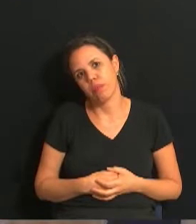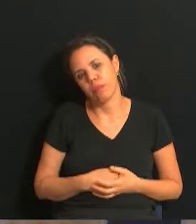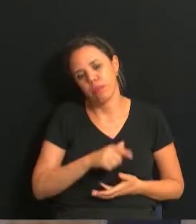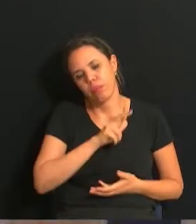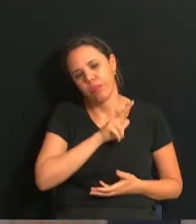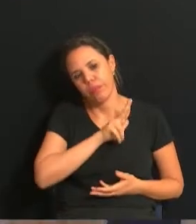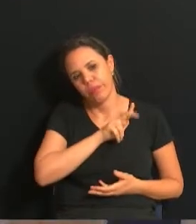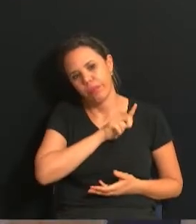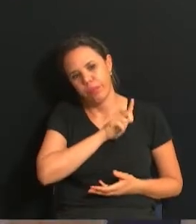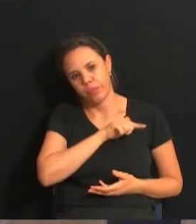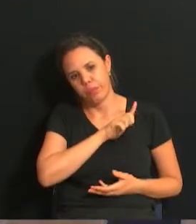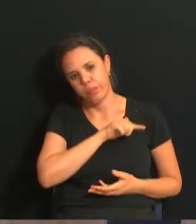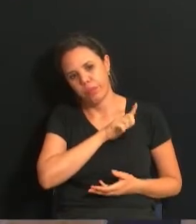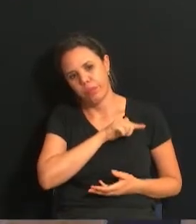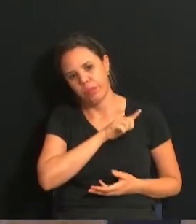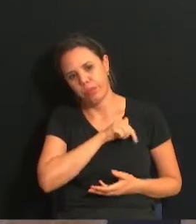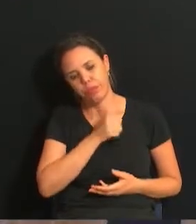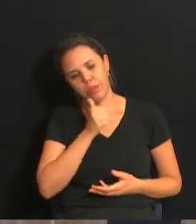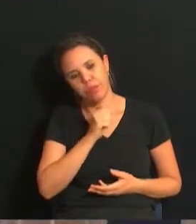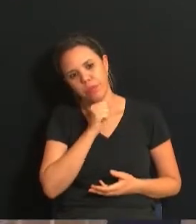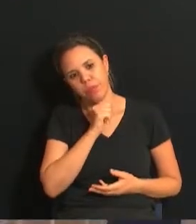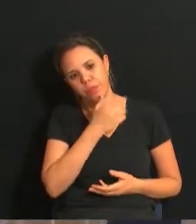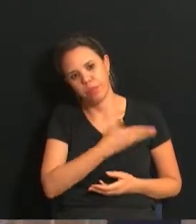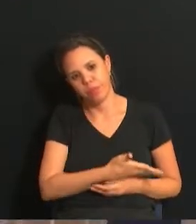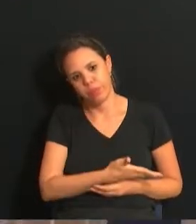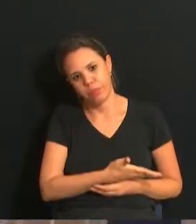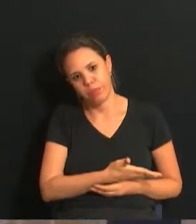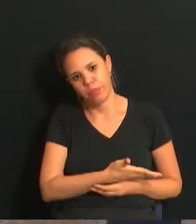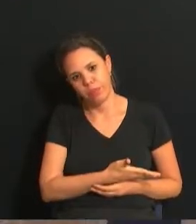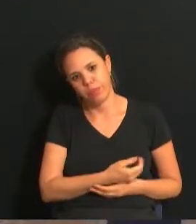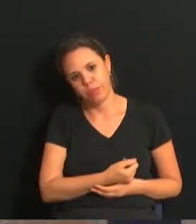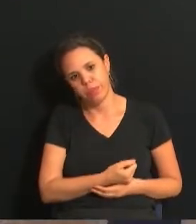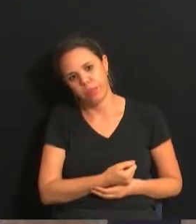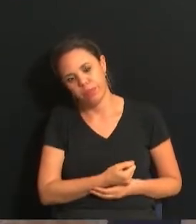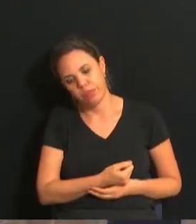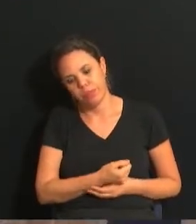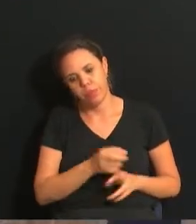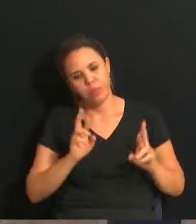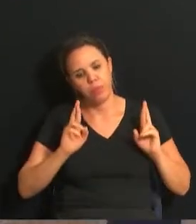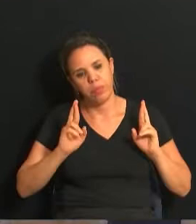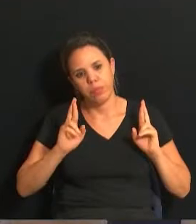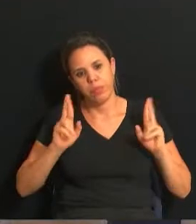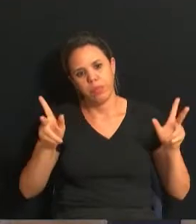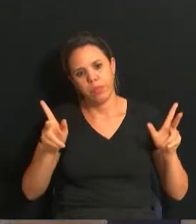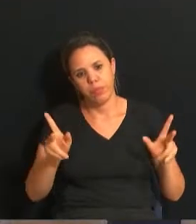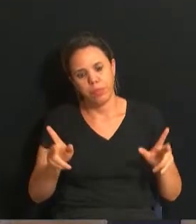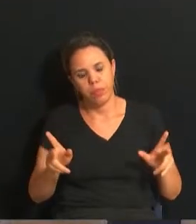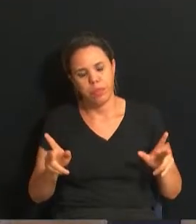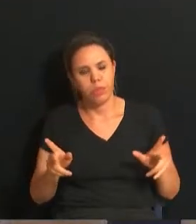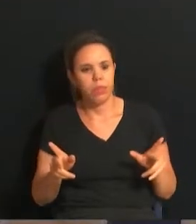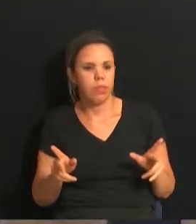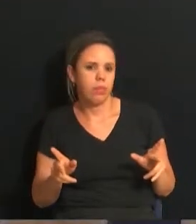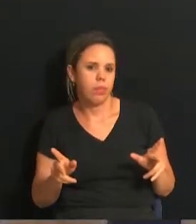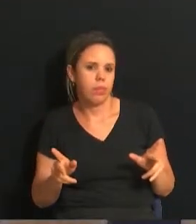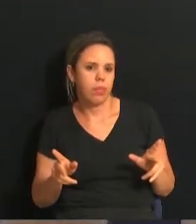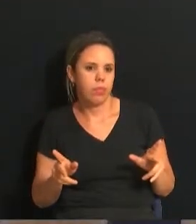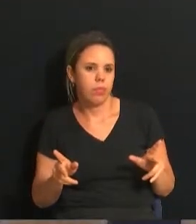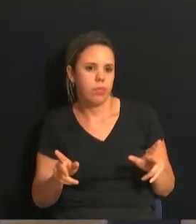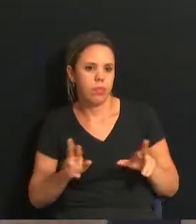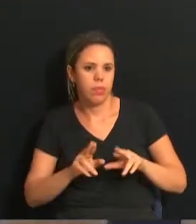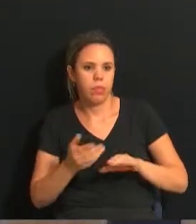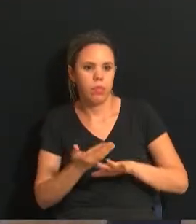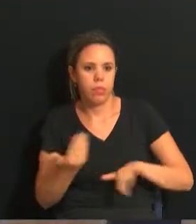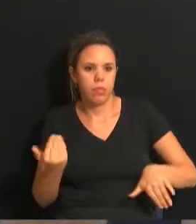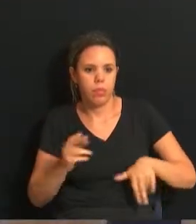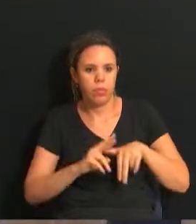genro dessa mulher idosa. E essa é uma característica que diferencia muitos, e essa tem uma distinção de